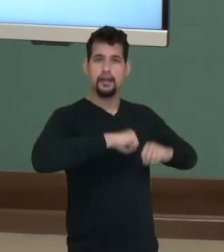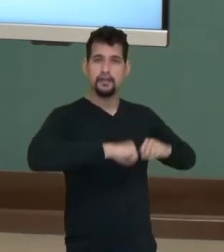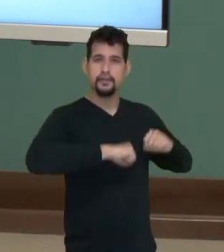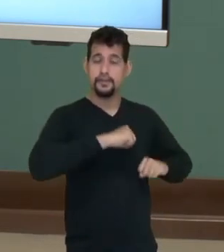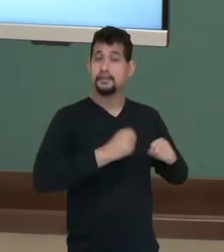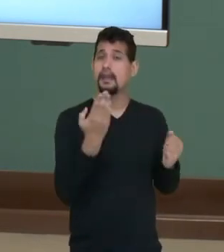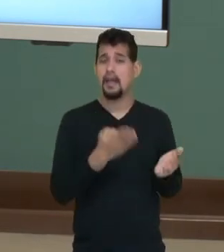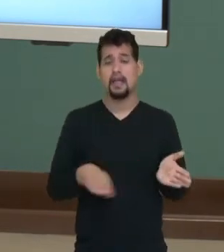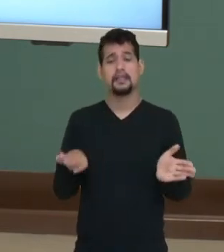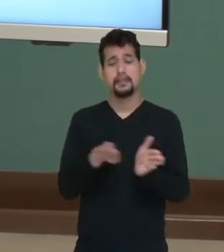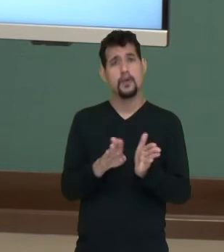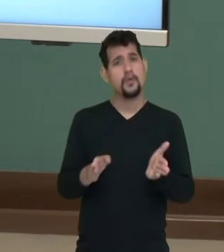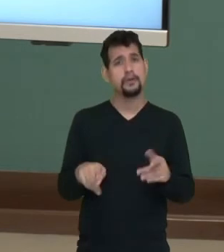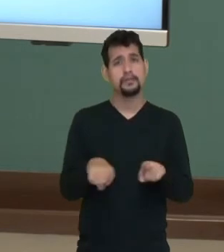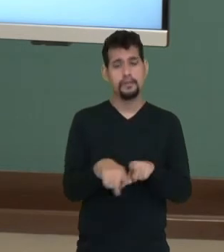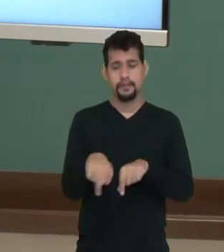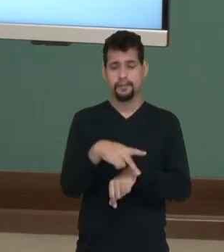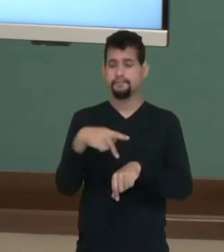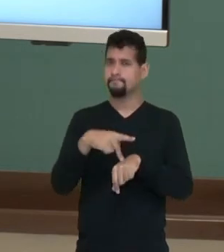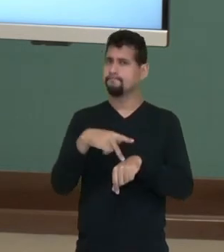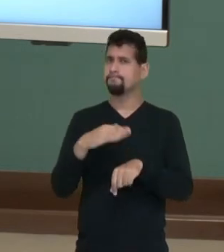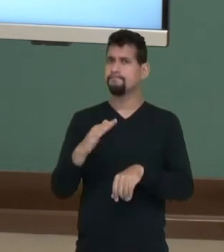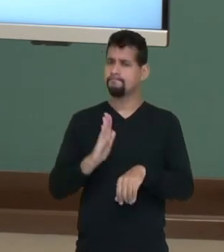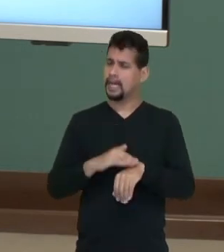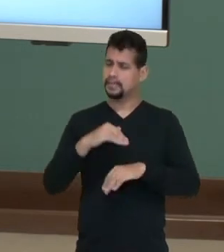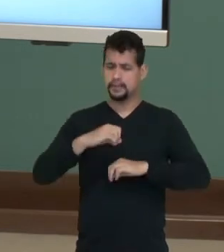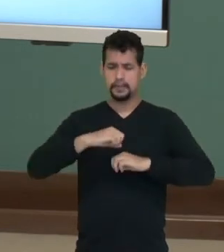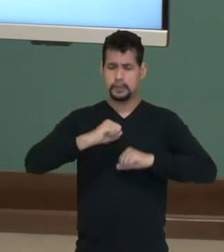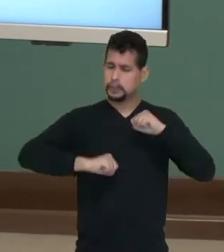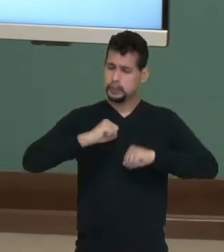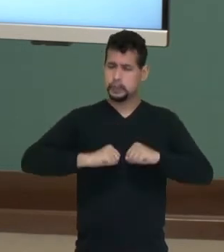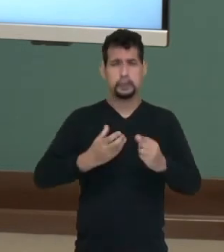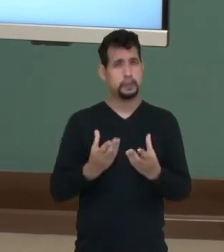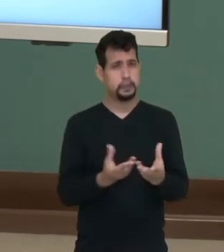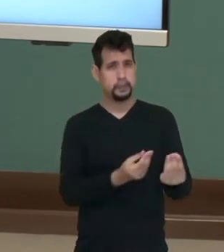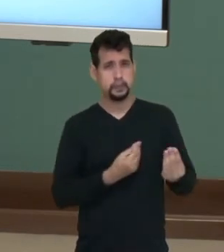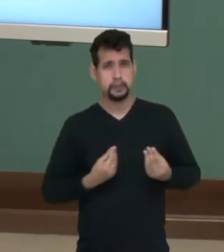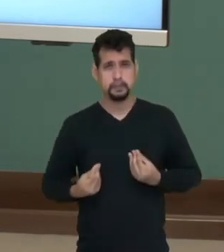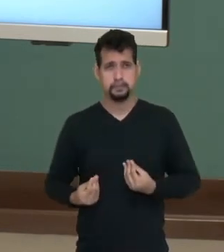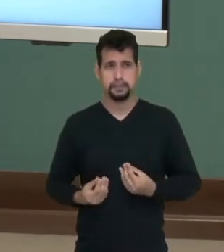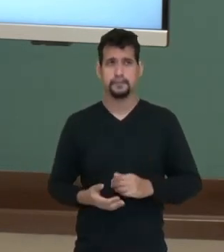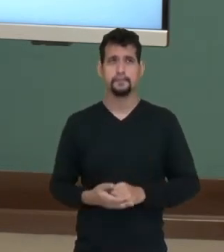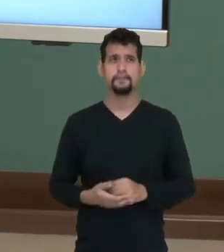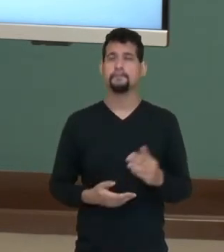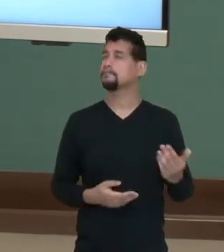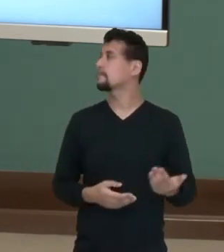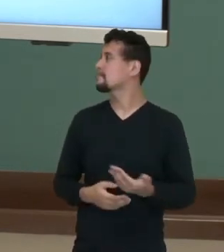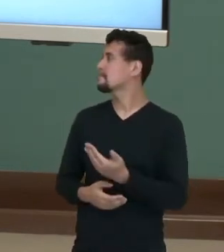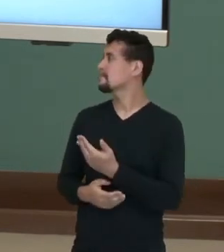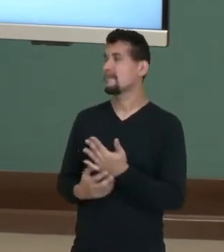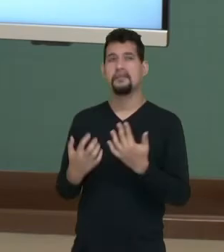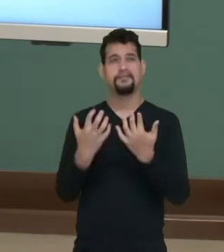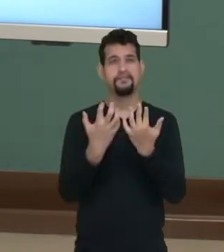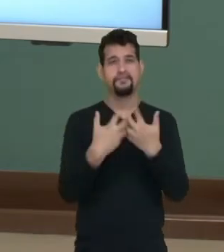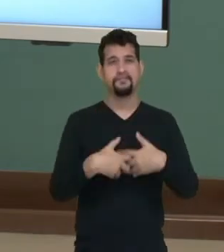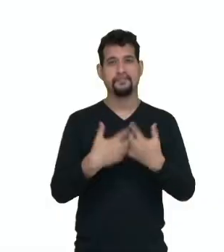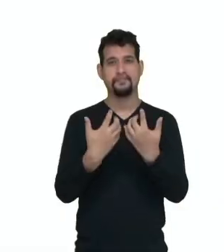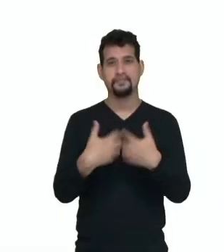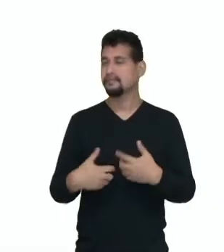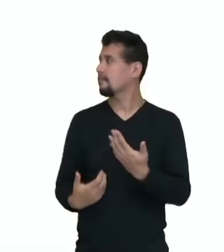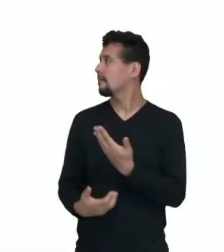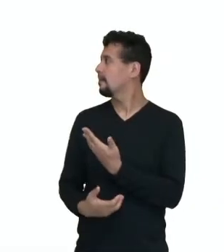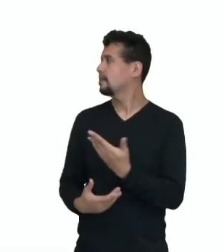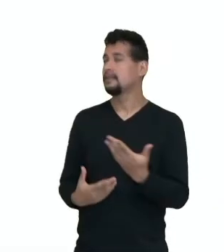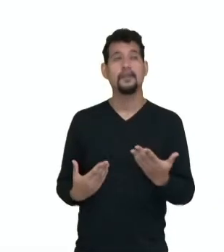até hoje já é um país mais industrializado, ok? Então aqui a mecanização, né? Então as primeiras fábricas